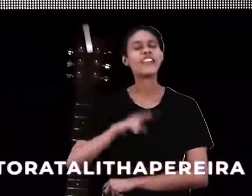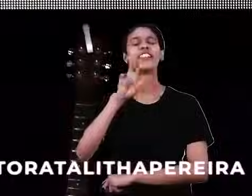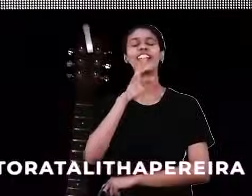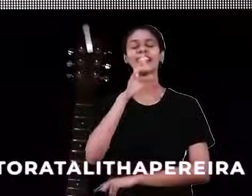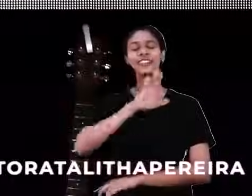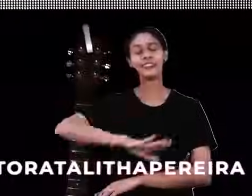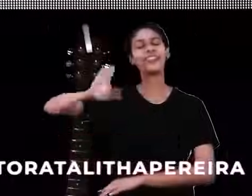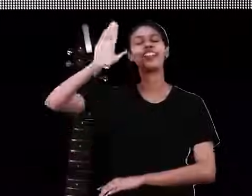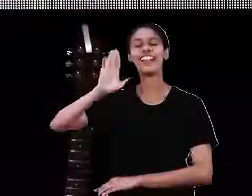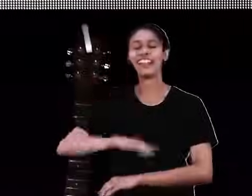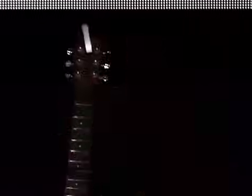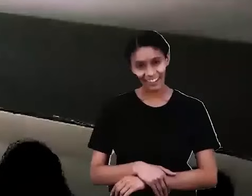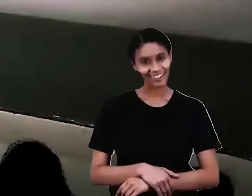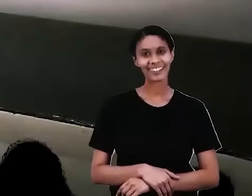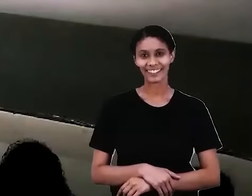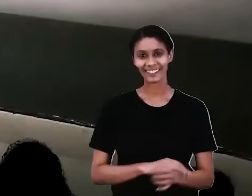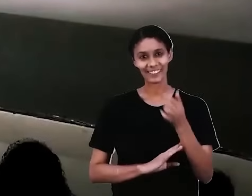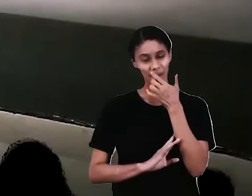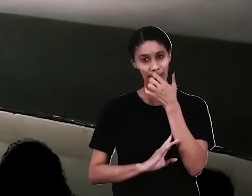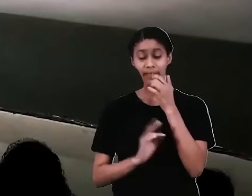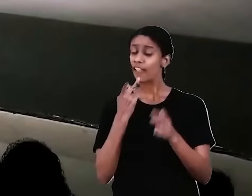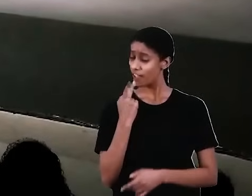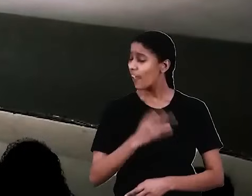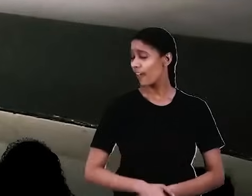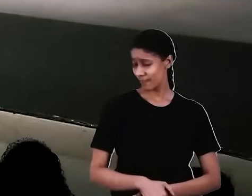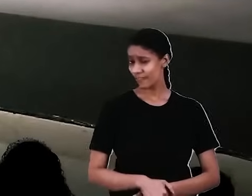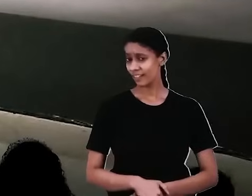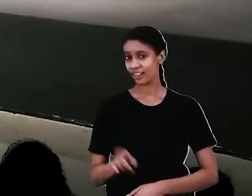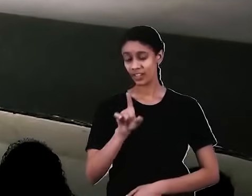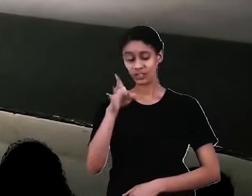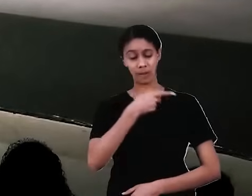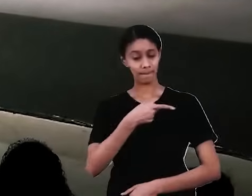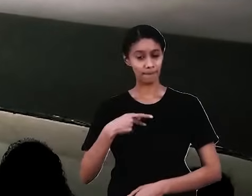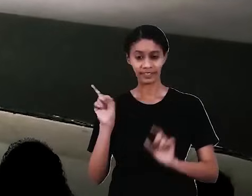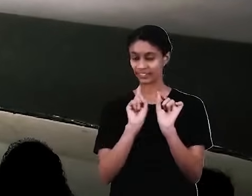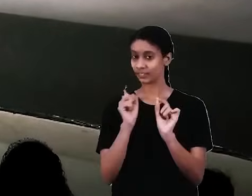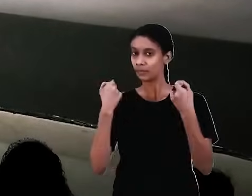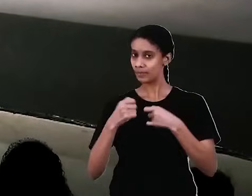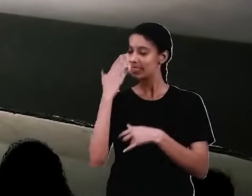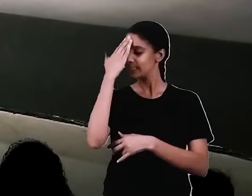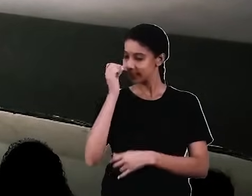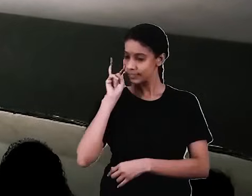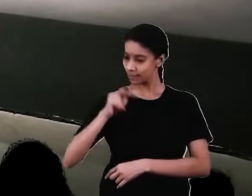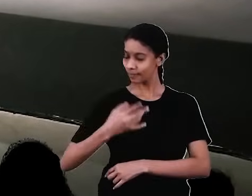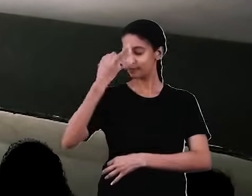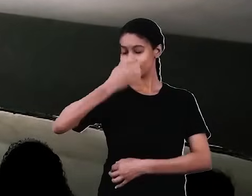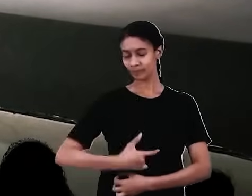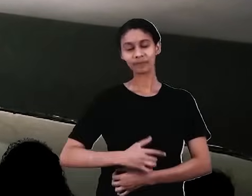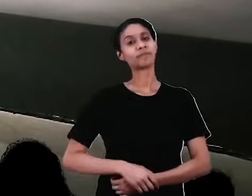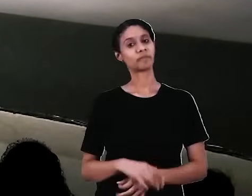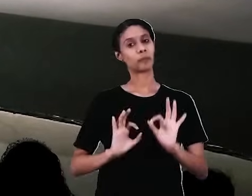brinco aqui que atira a primeira pedra? Eu falo, gente, não basta a pessoa ser pregador, a pessoa tem que saber homilética.